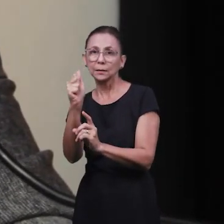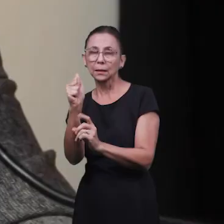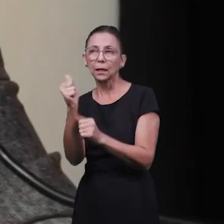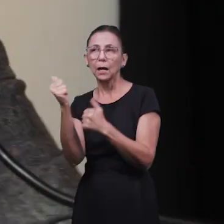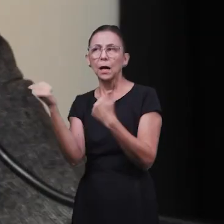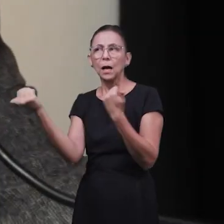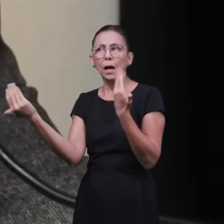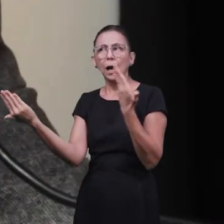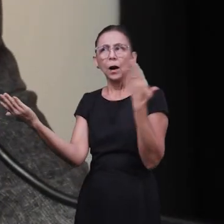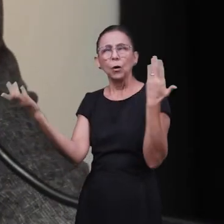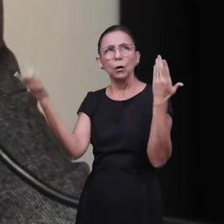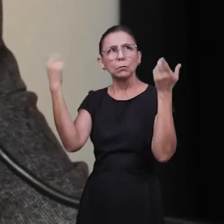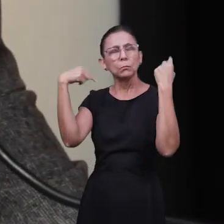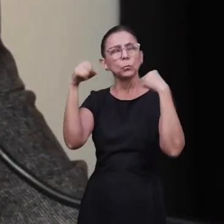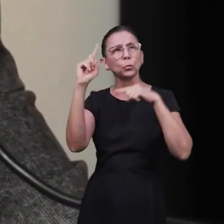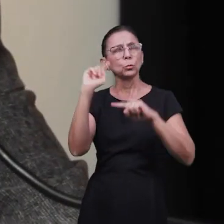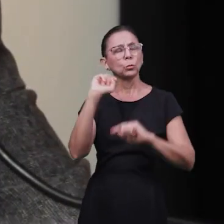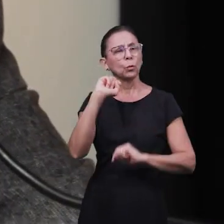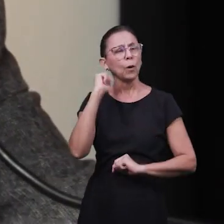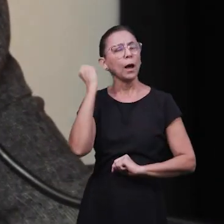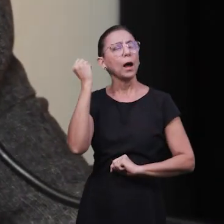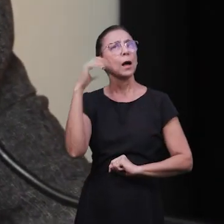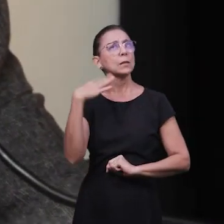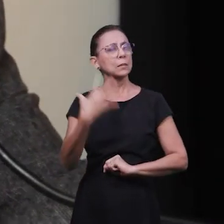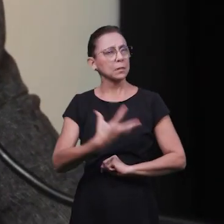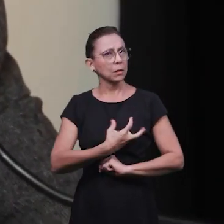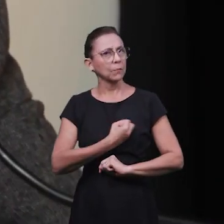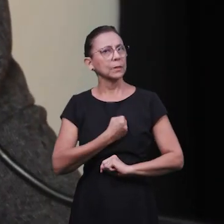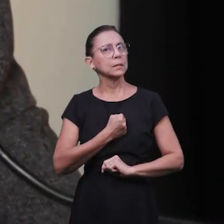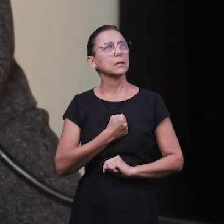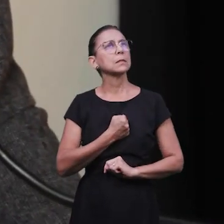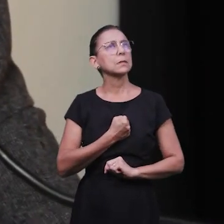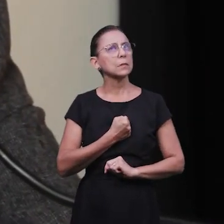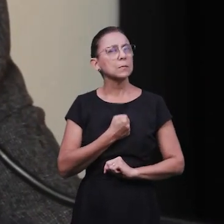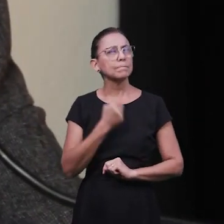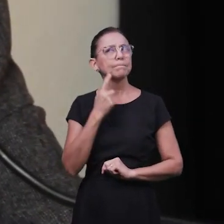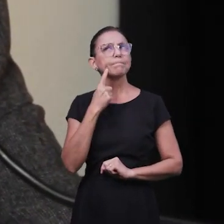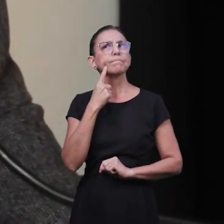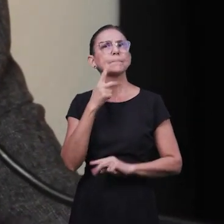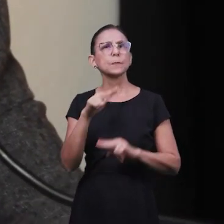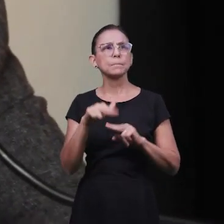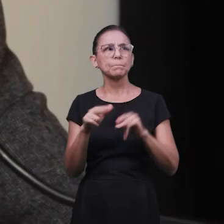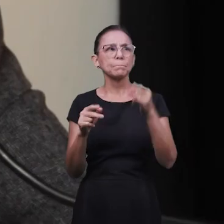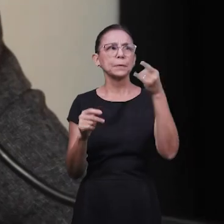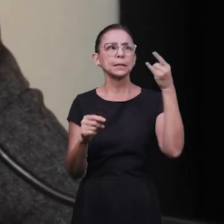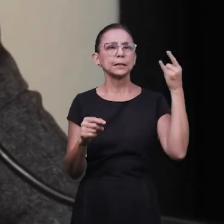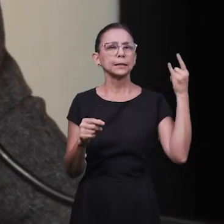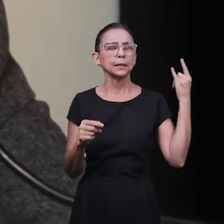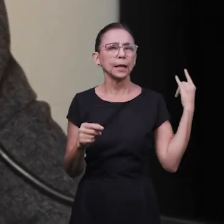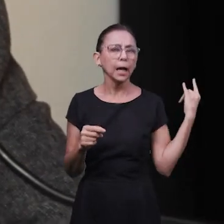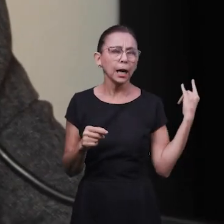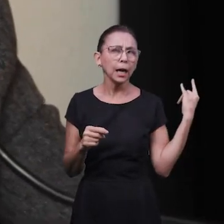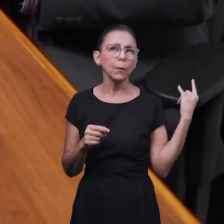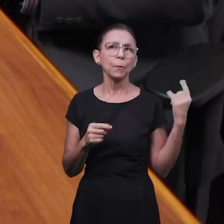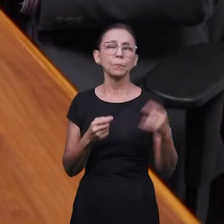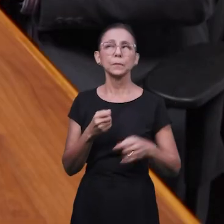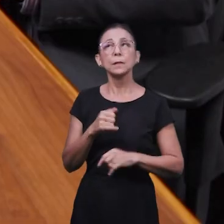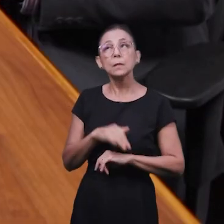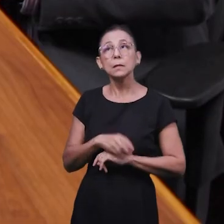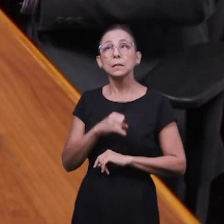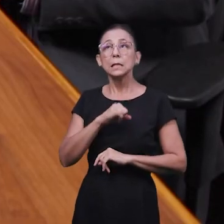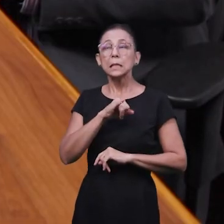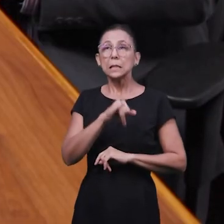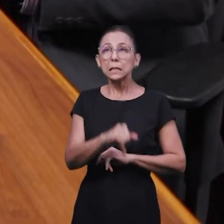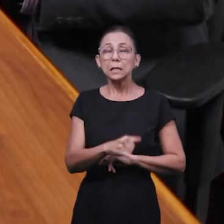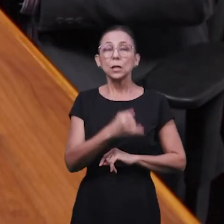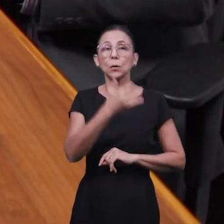pelas obras. Então, o homem vai se acomodar. Pô, agora eu tenho um intermediário. Eu fazendo boas obras, eu tenho